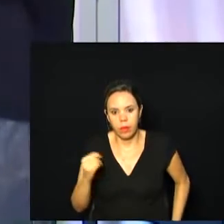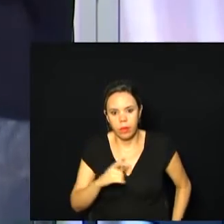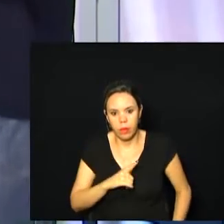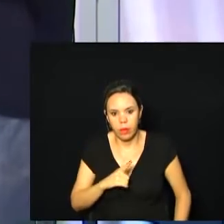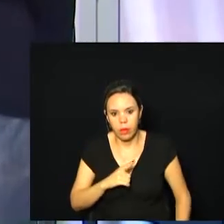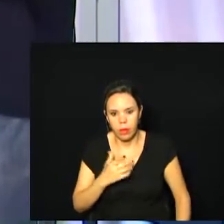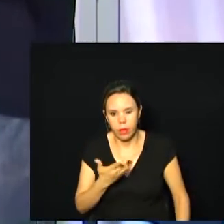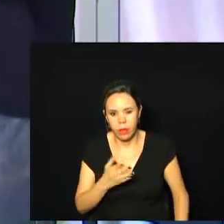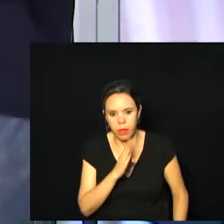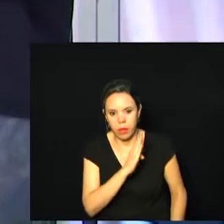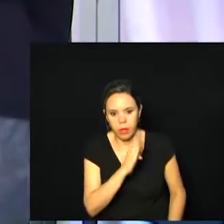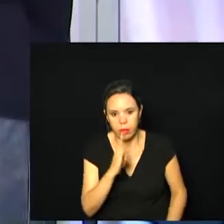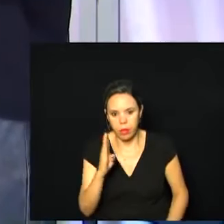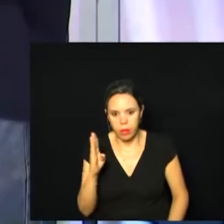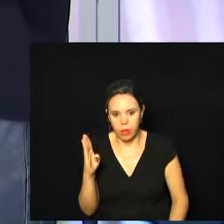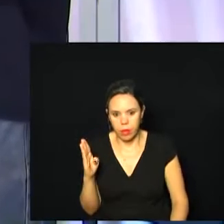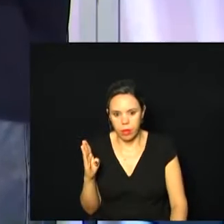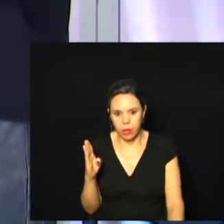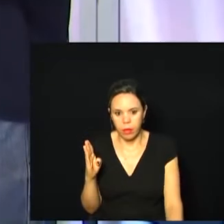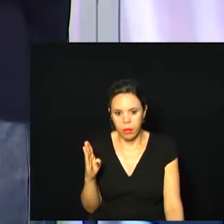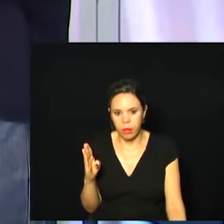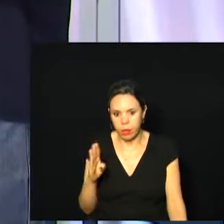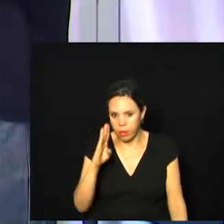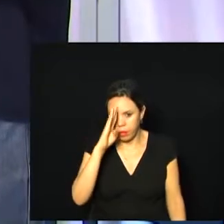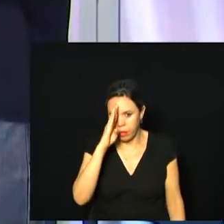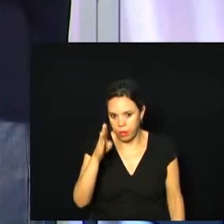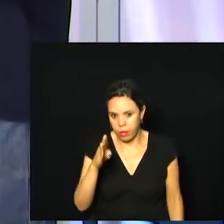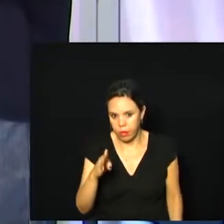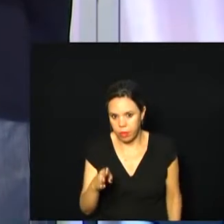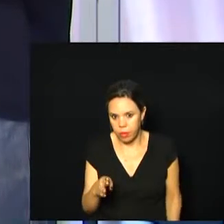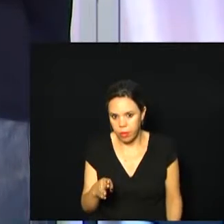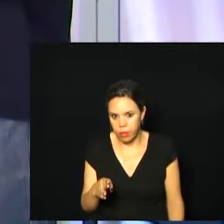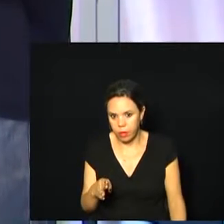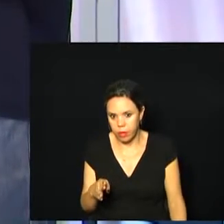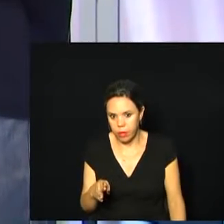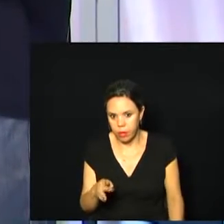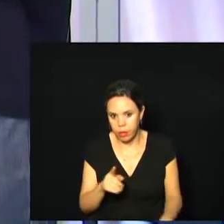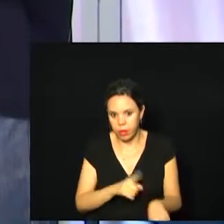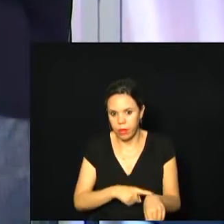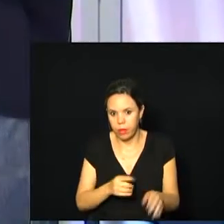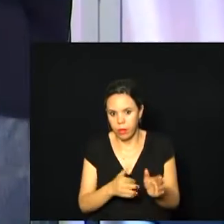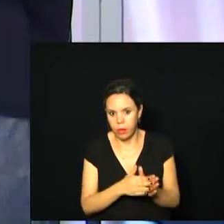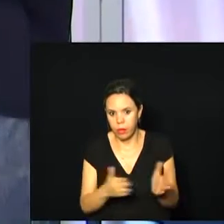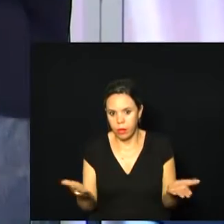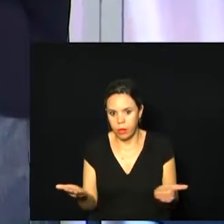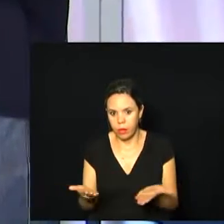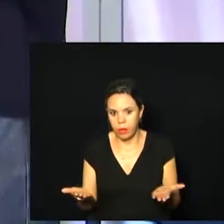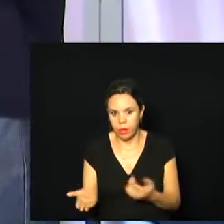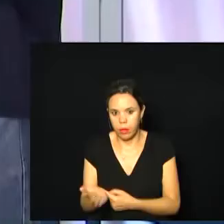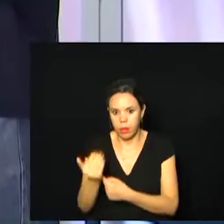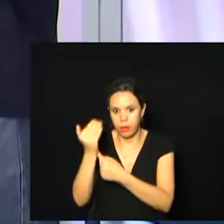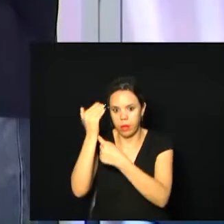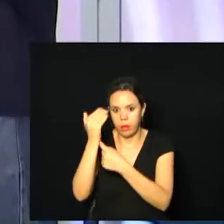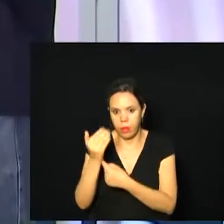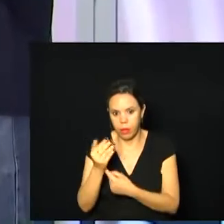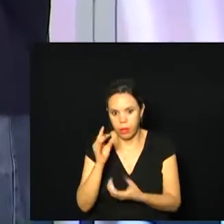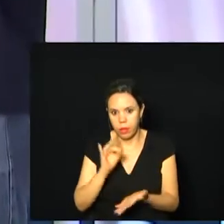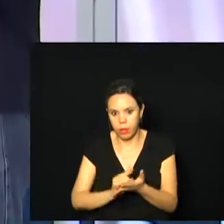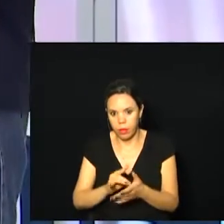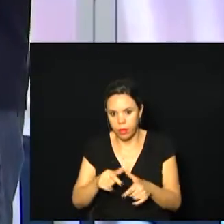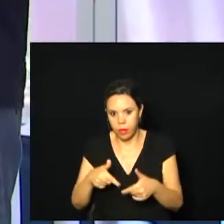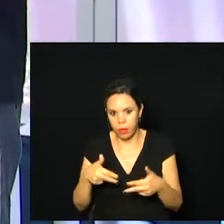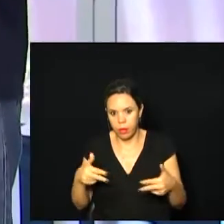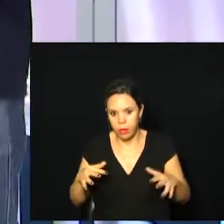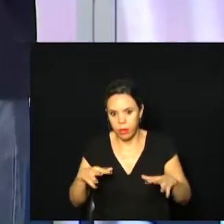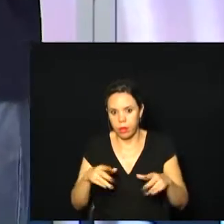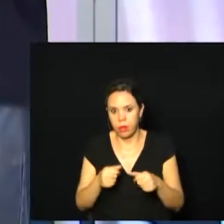ter uma biblioteca, não é? Principalmente nos tempos de hoje, em que a tecnologia de fato tomou conta